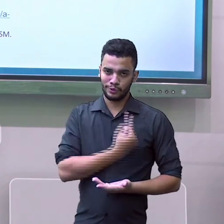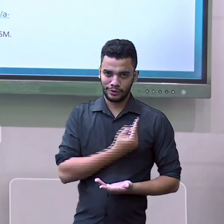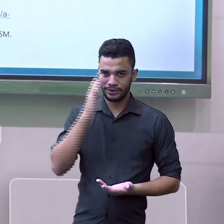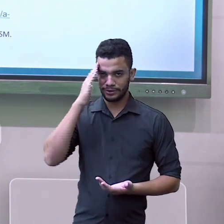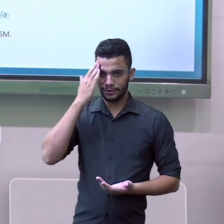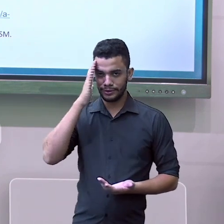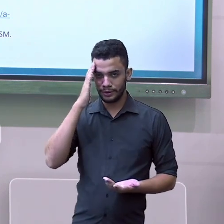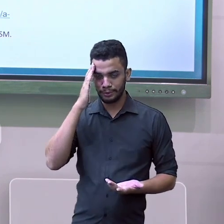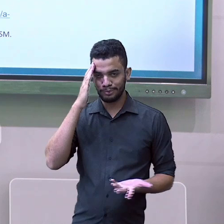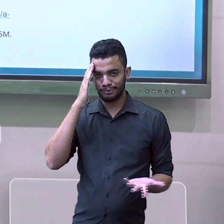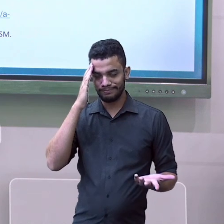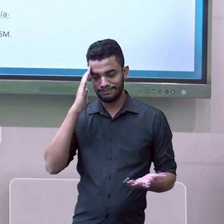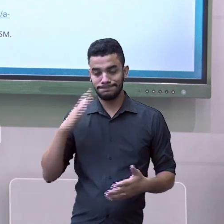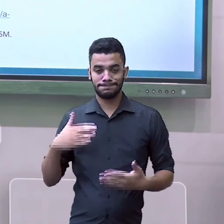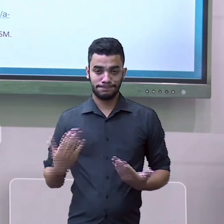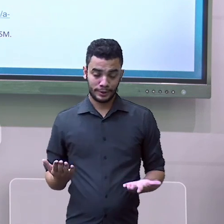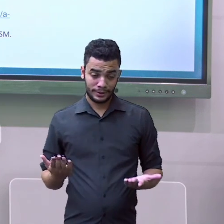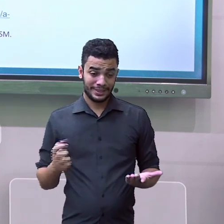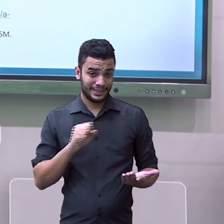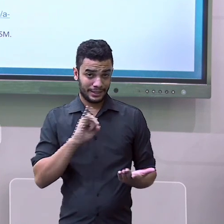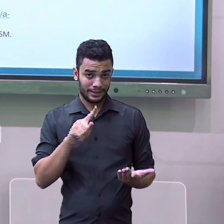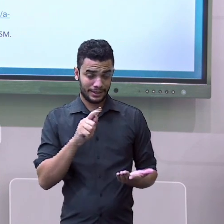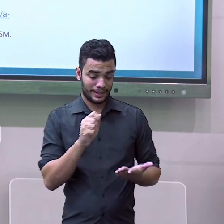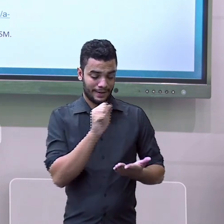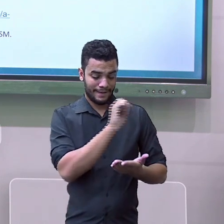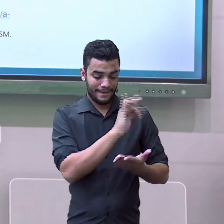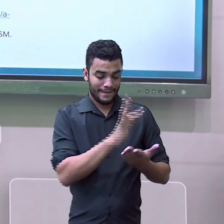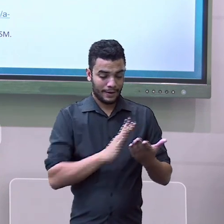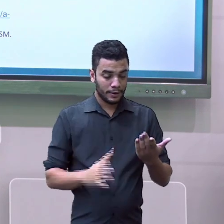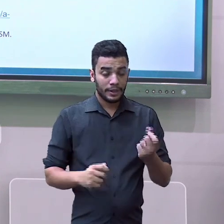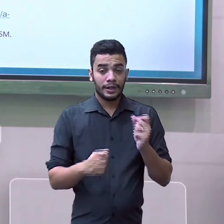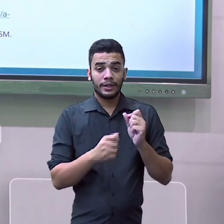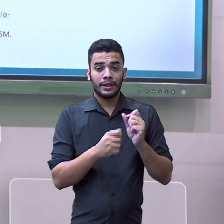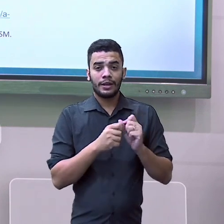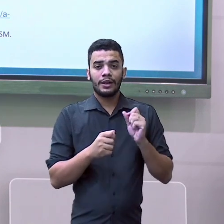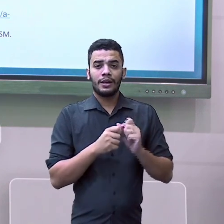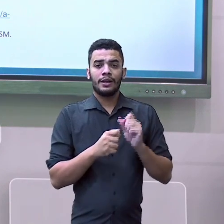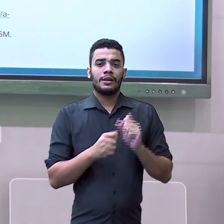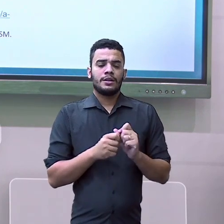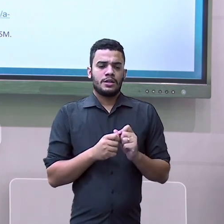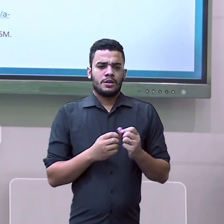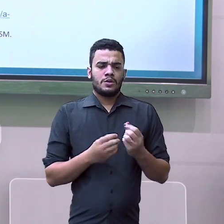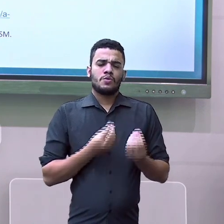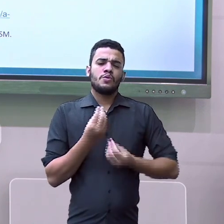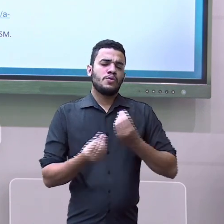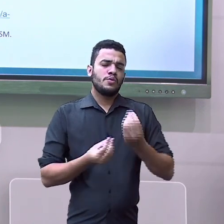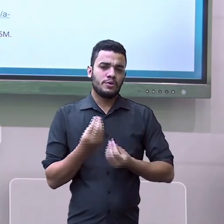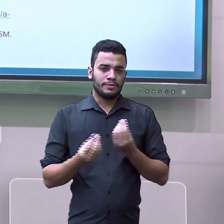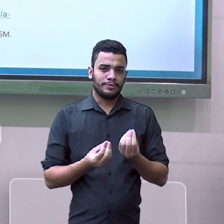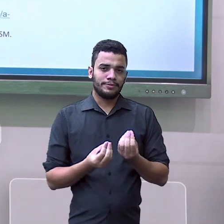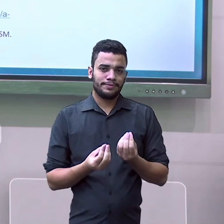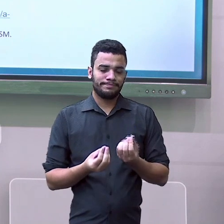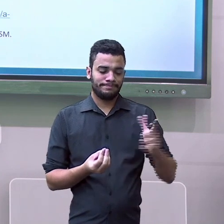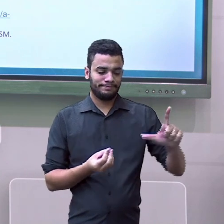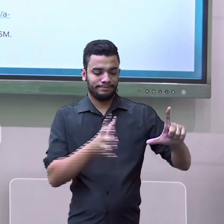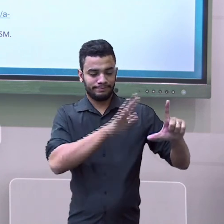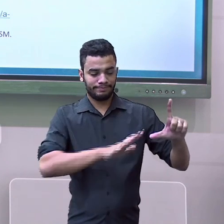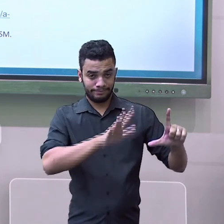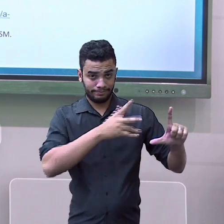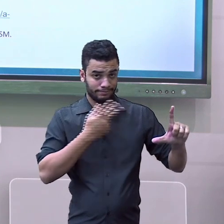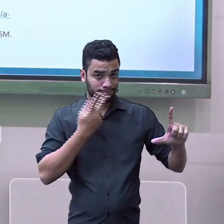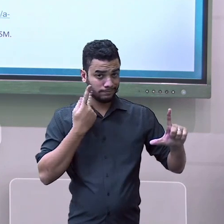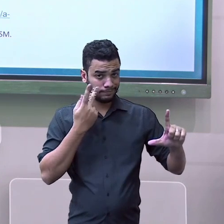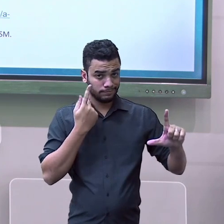Para acessar as nossas atividades na plataforma SMED-GV, basta você apontar a câmera do seu celular